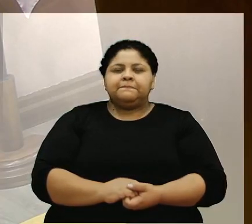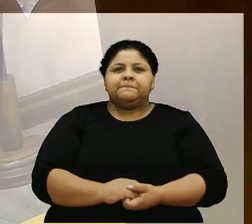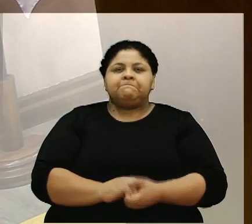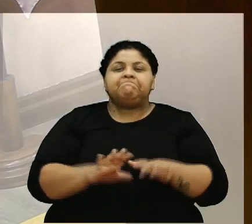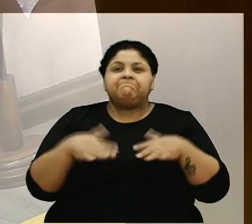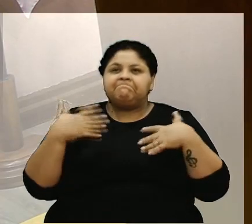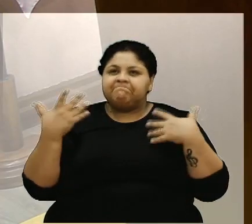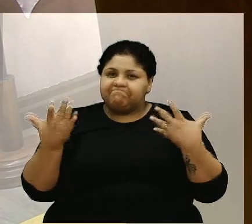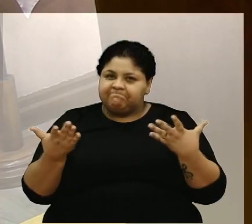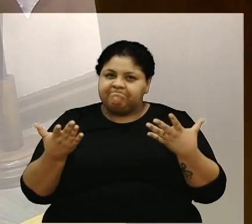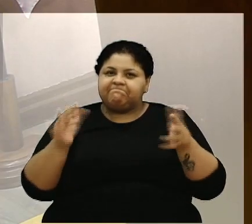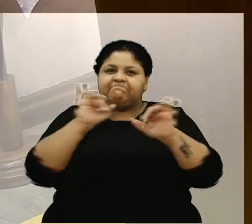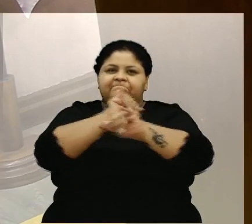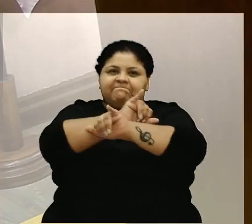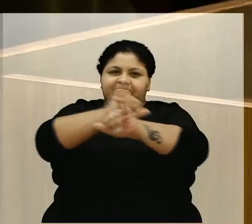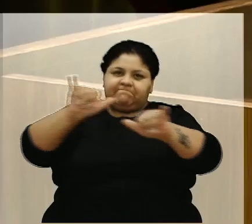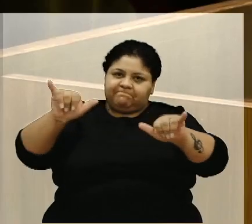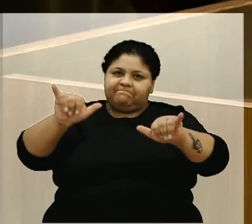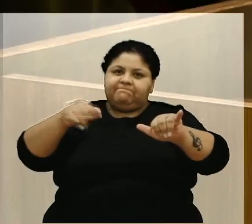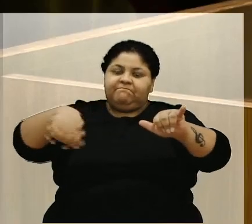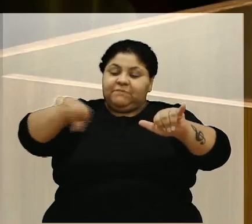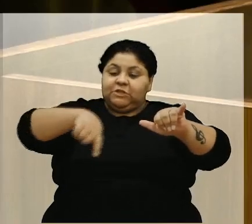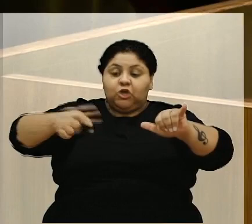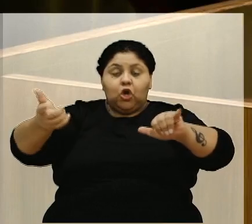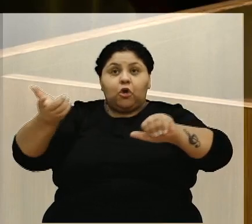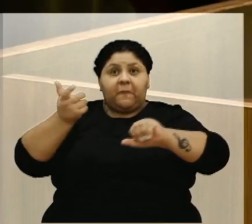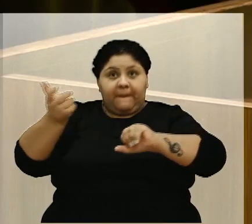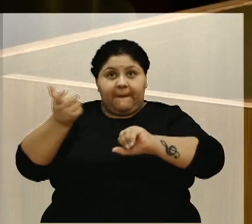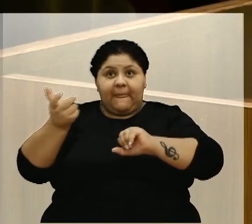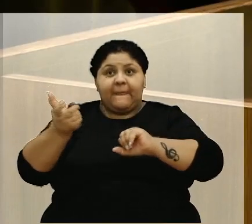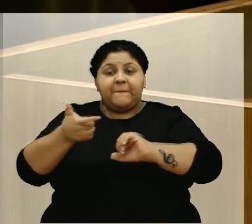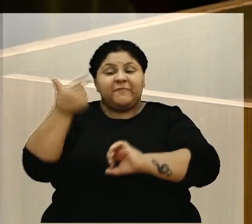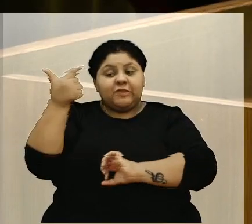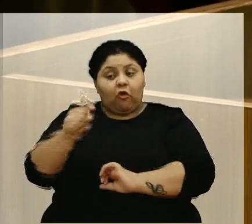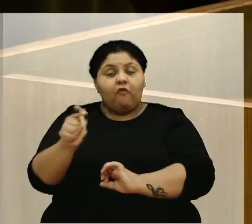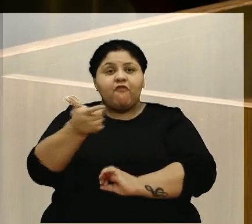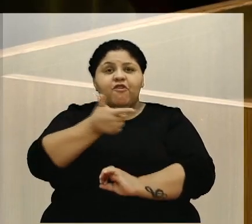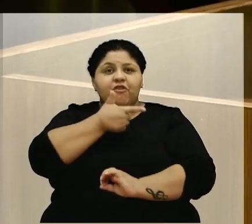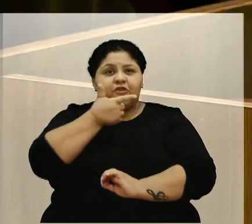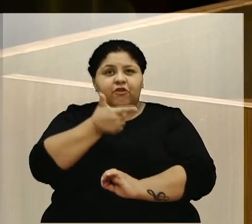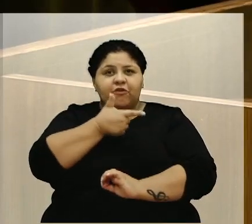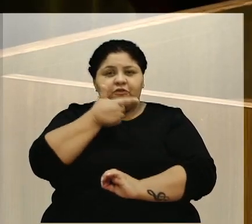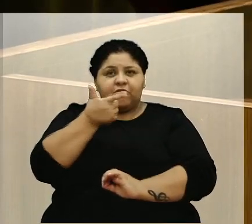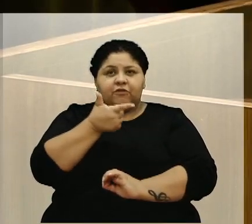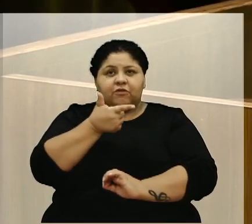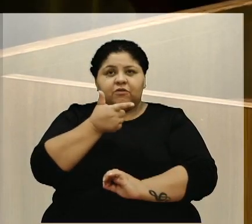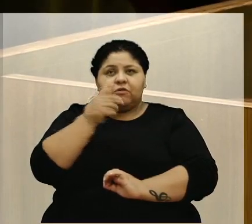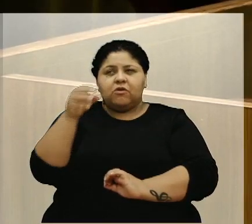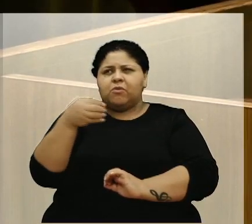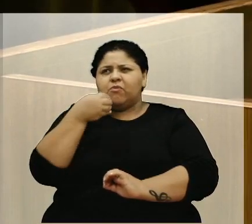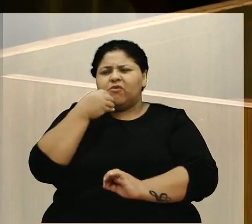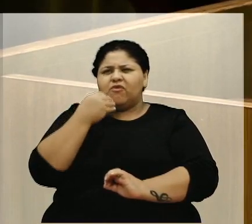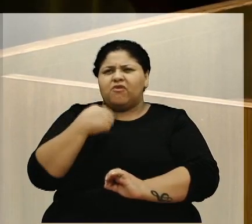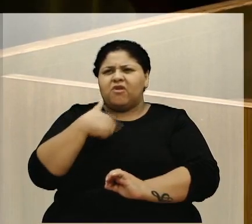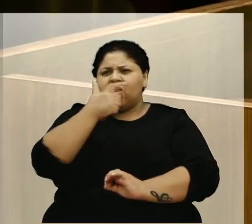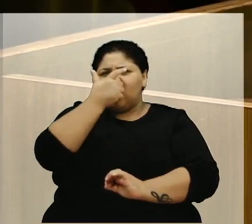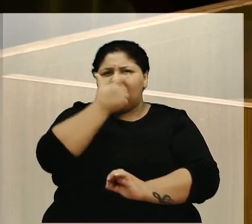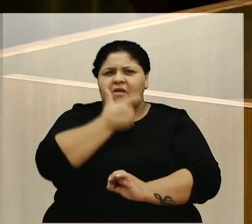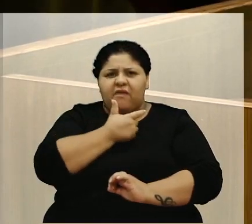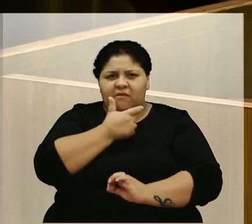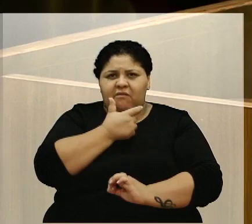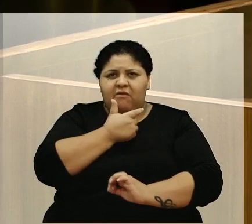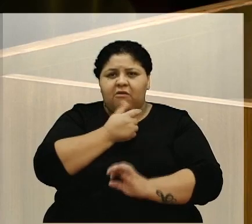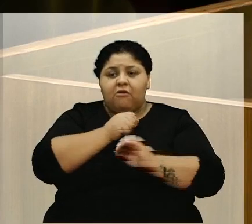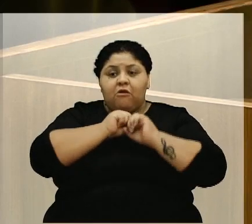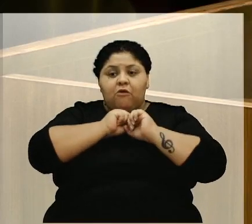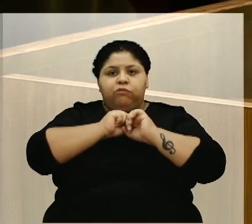Então, essa nossa campanha, nós queremos de novo reforçar. Provavelmente, eu acho que nós devemos